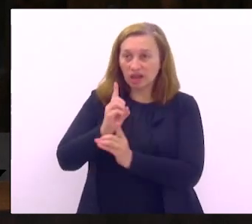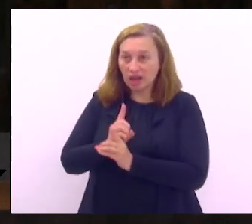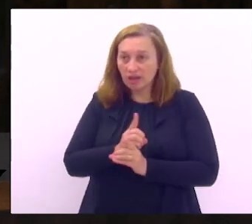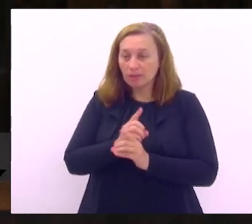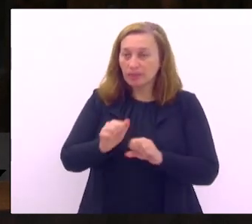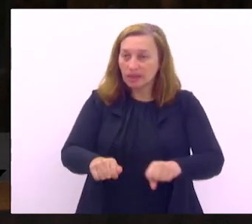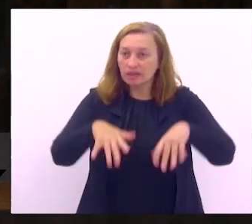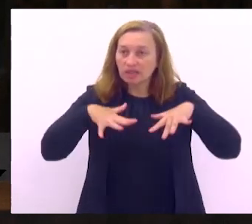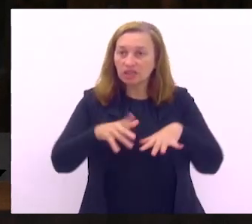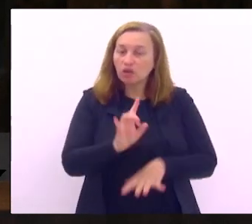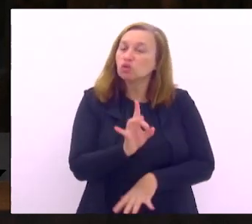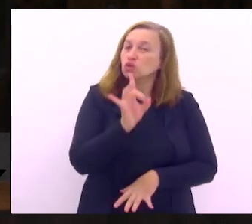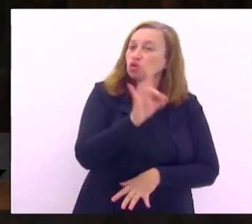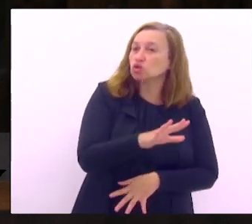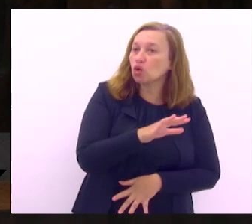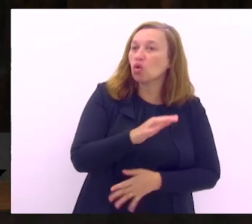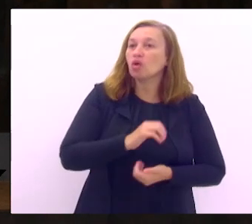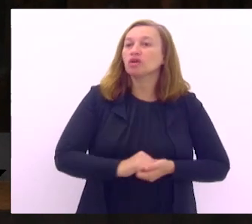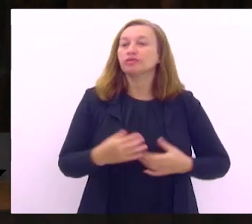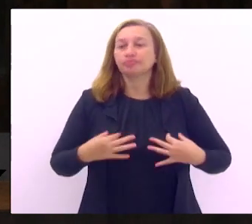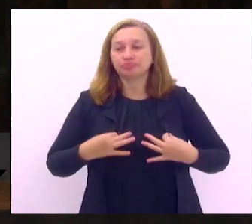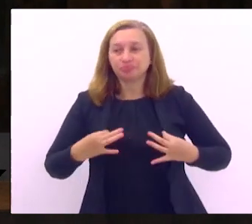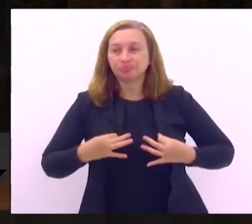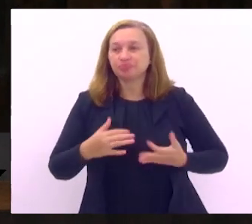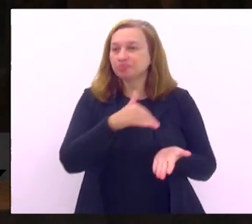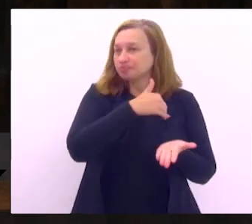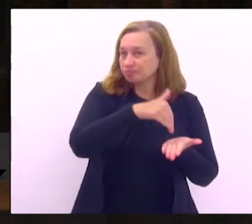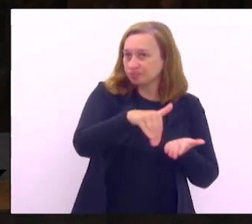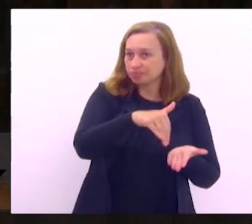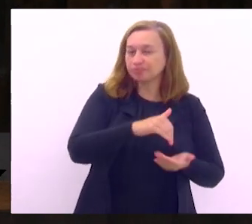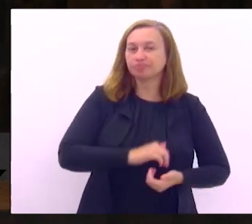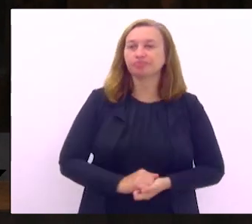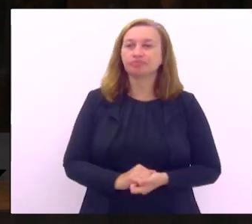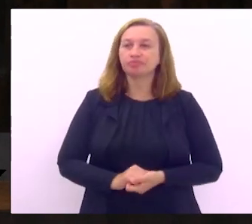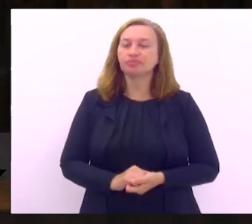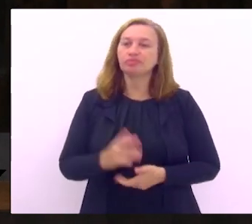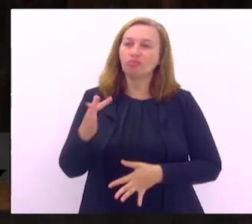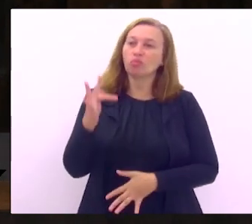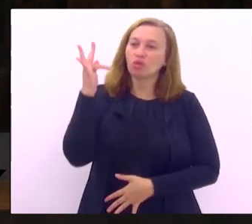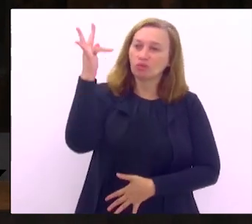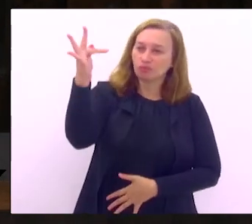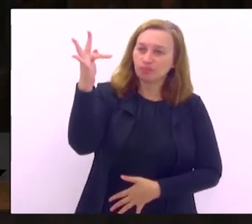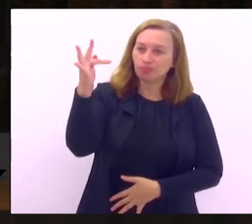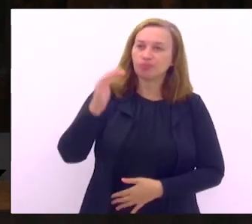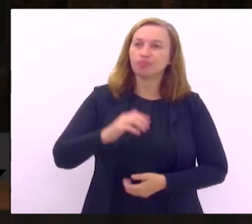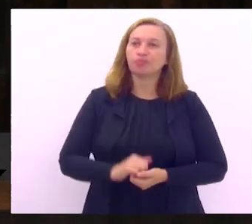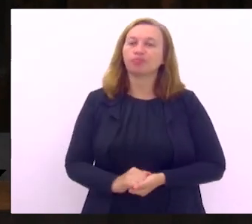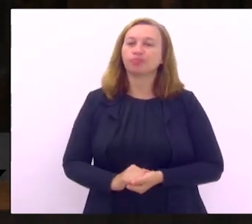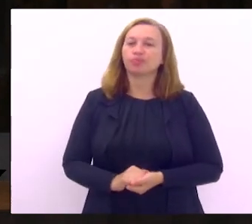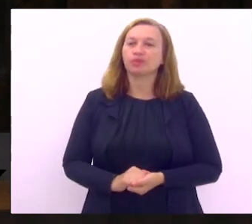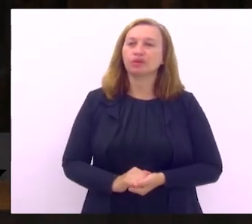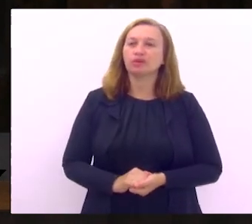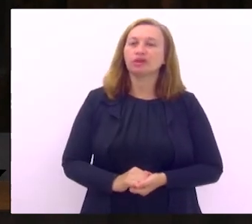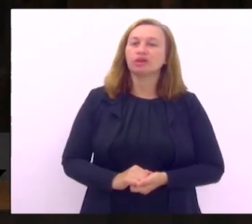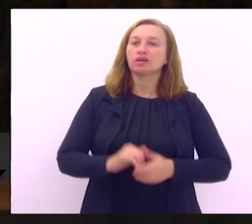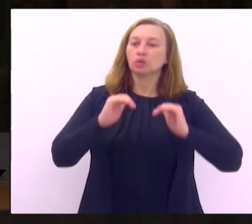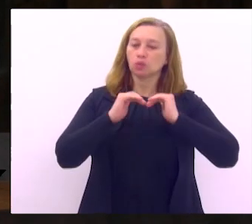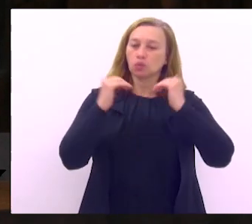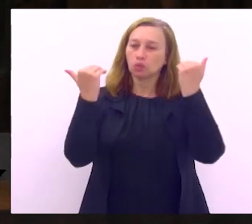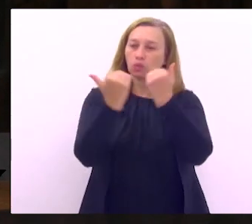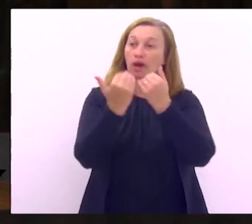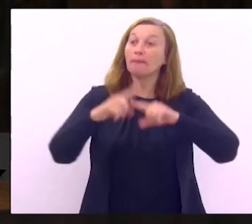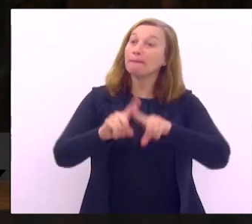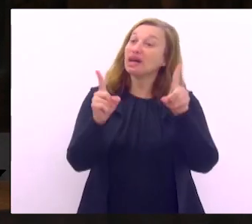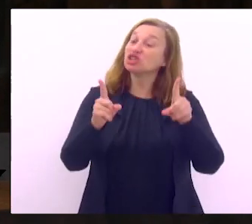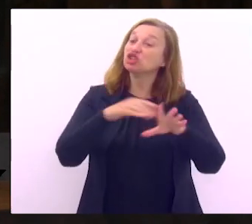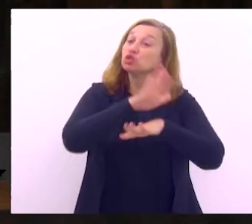sobre não só a disponibilidade da Secretaria no futuro e na definição sobre o Célio de Barros, mas de